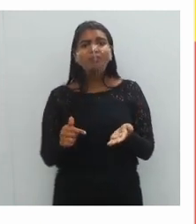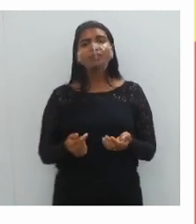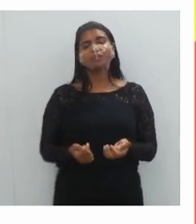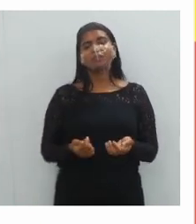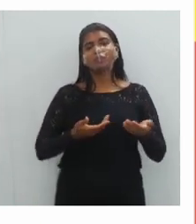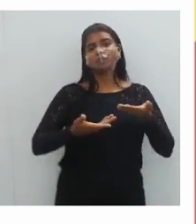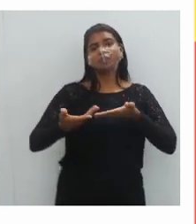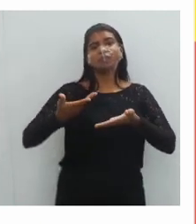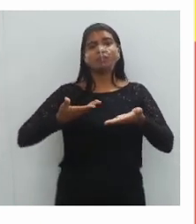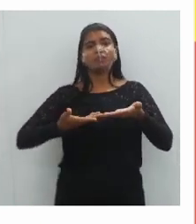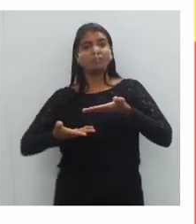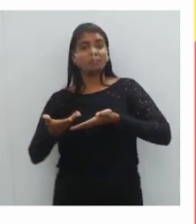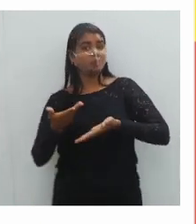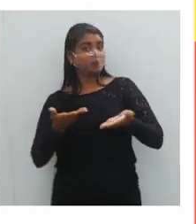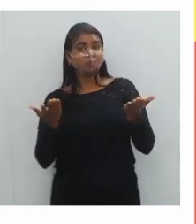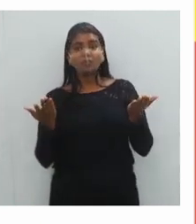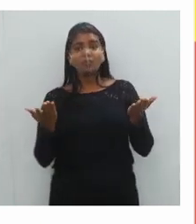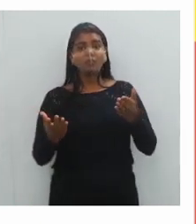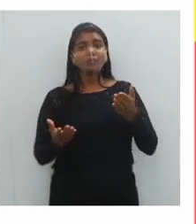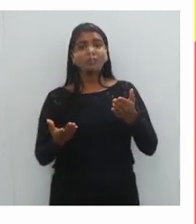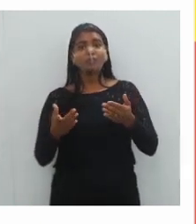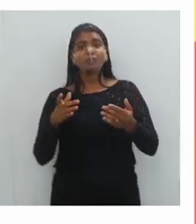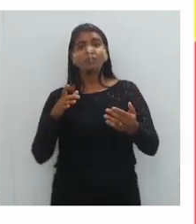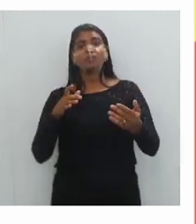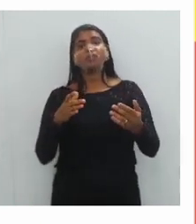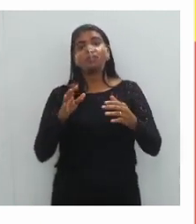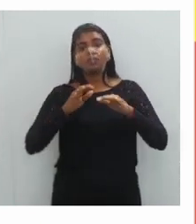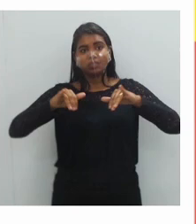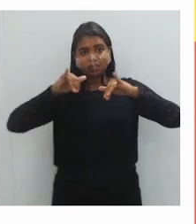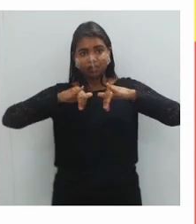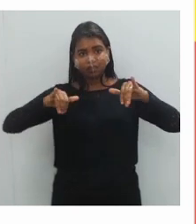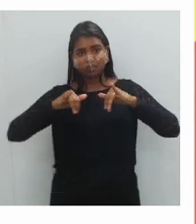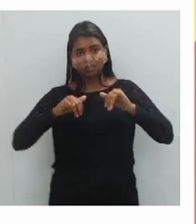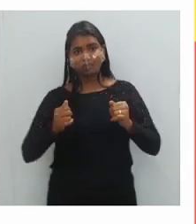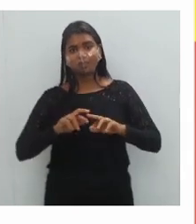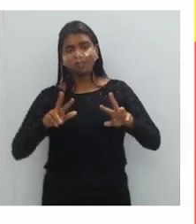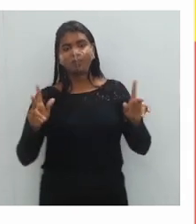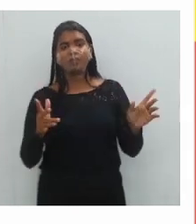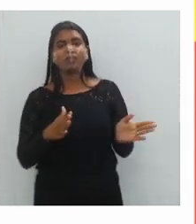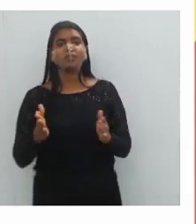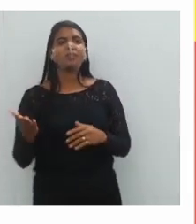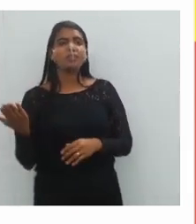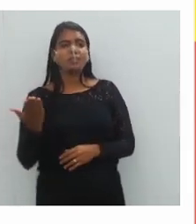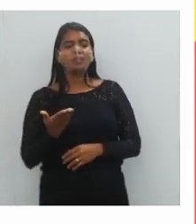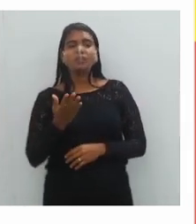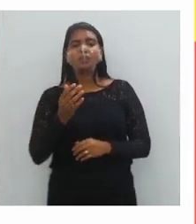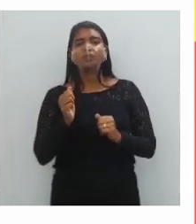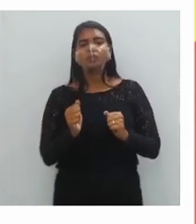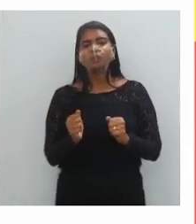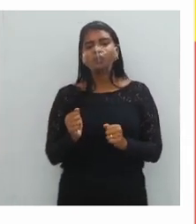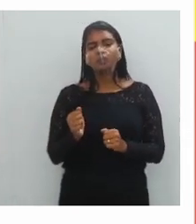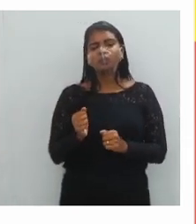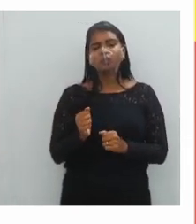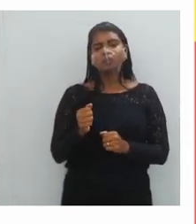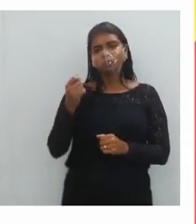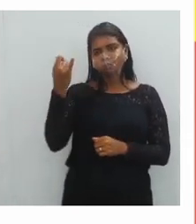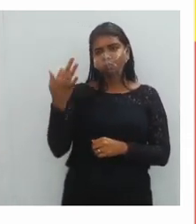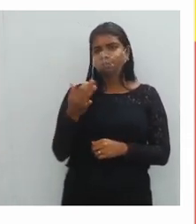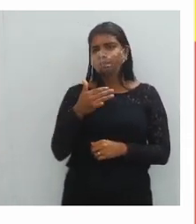aí em veículos de difusão da informação, veículos diversos, né? Hoje podemos citar, por